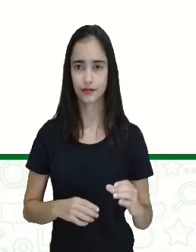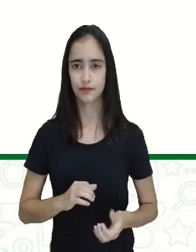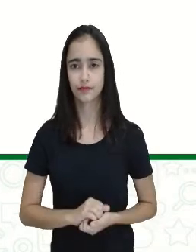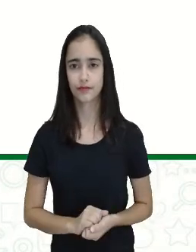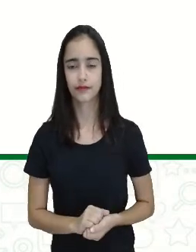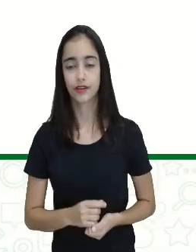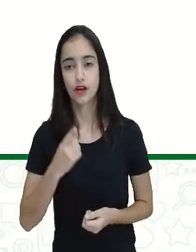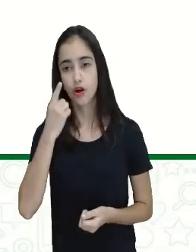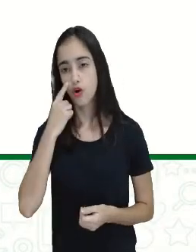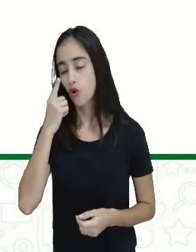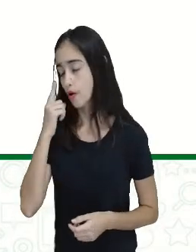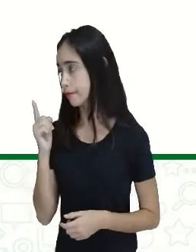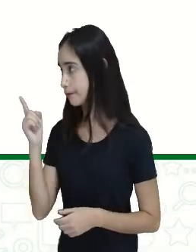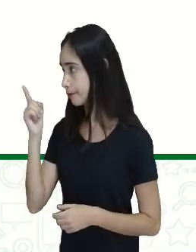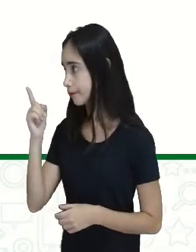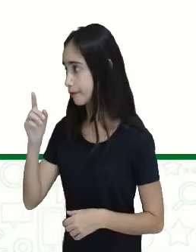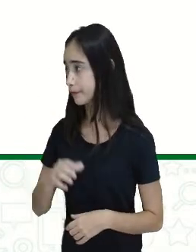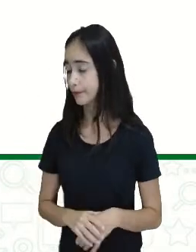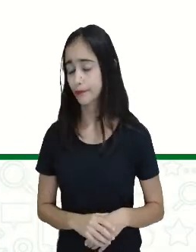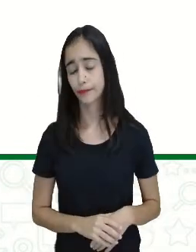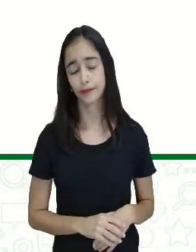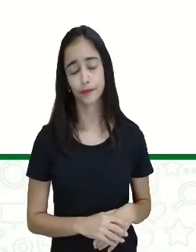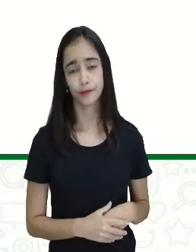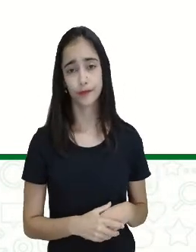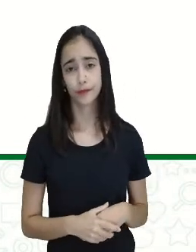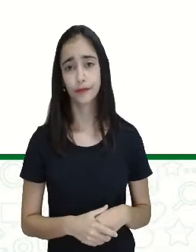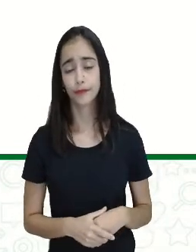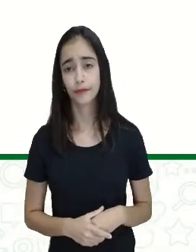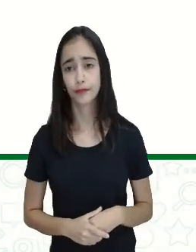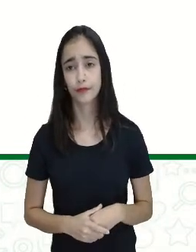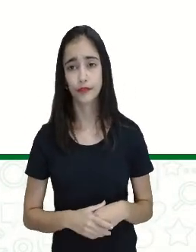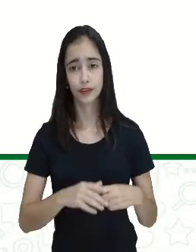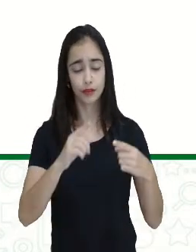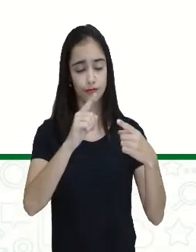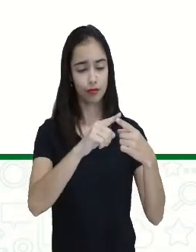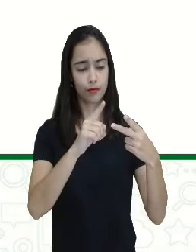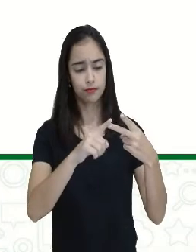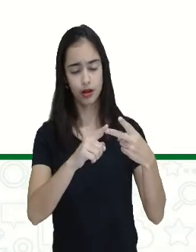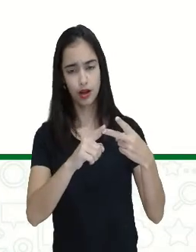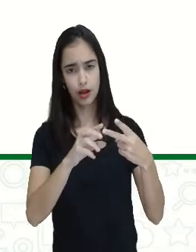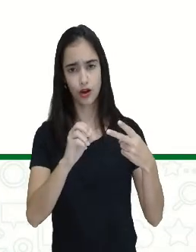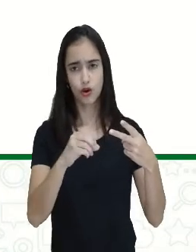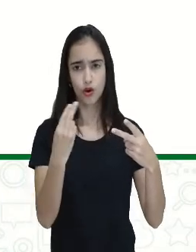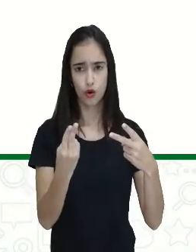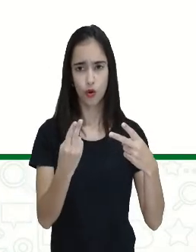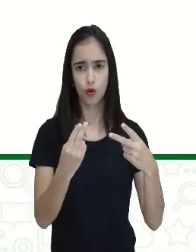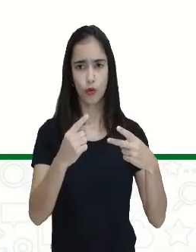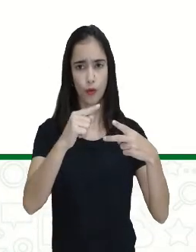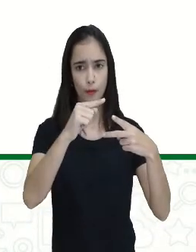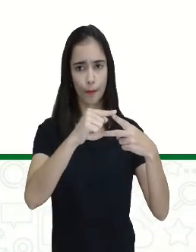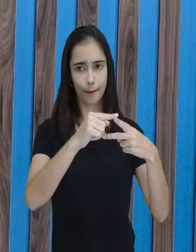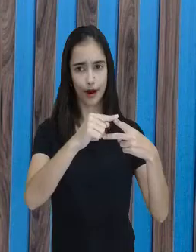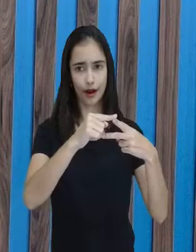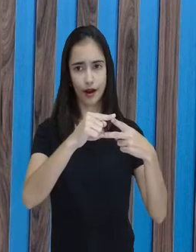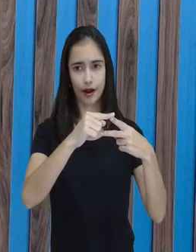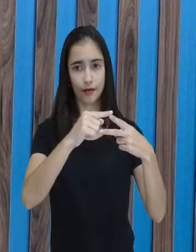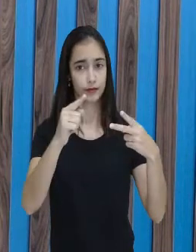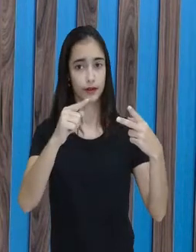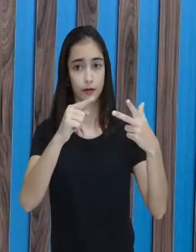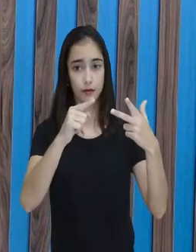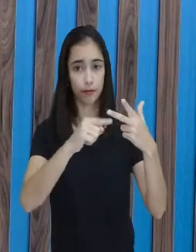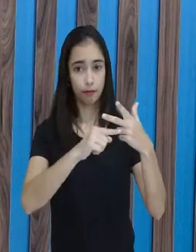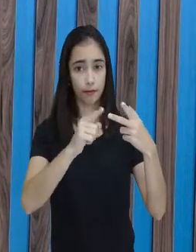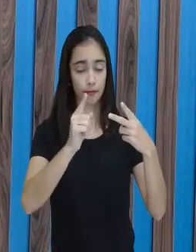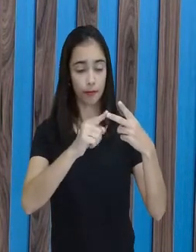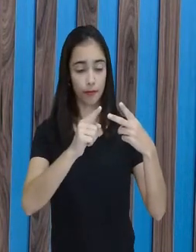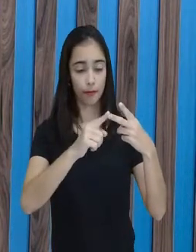Messia. Alternativa B, Messia e Severino. E a alternativa C, que é a correta, Roberta